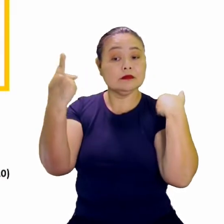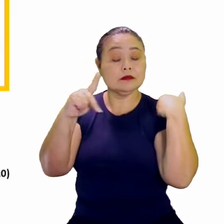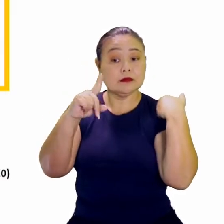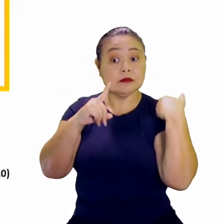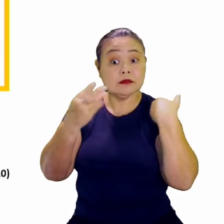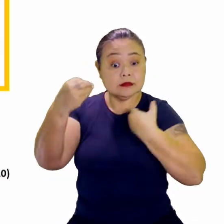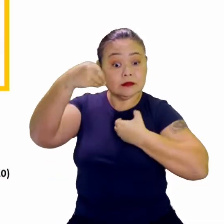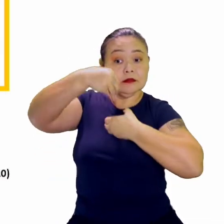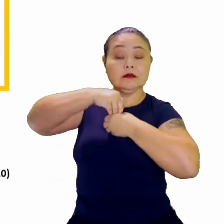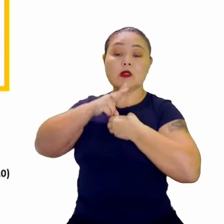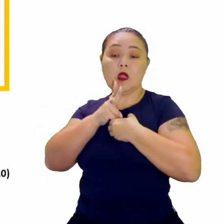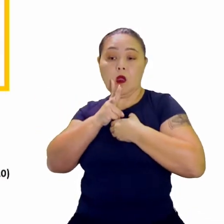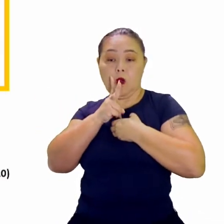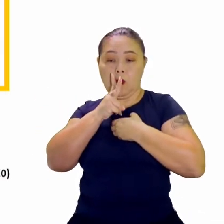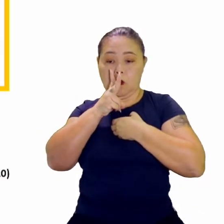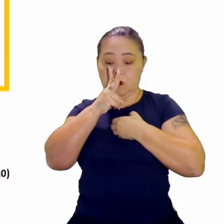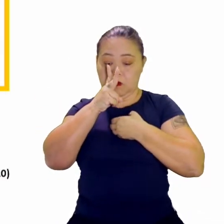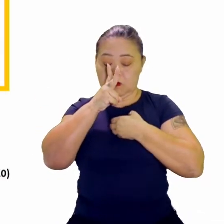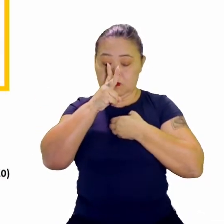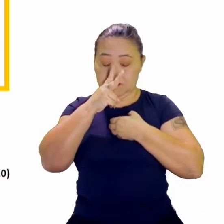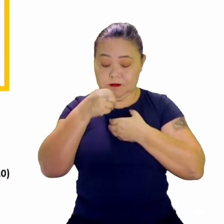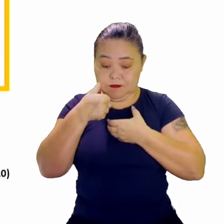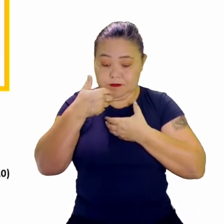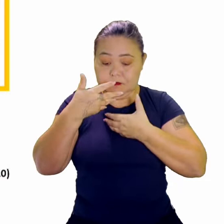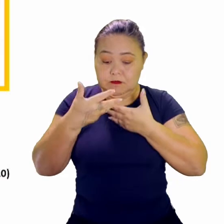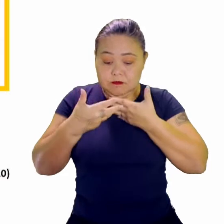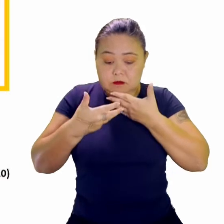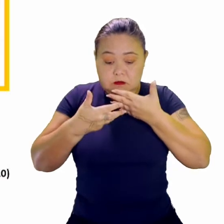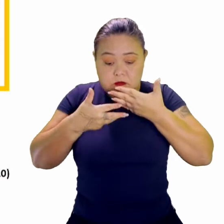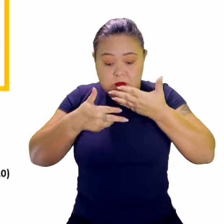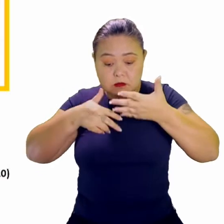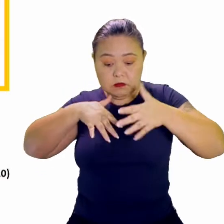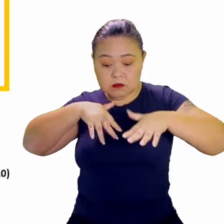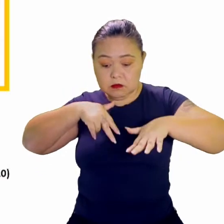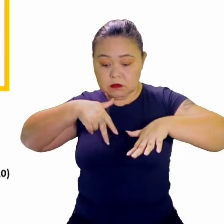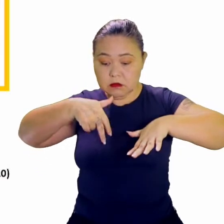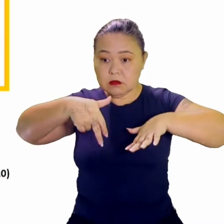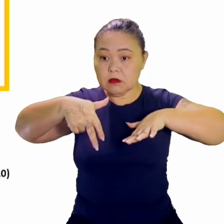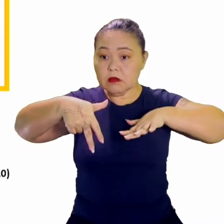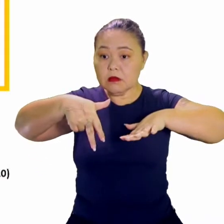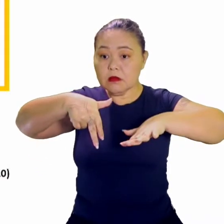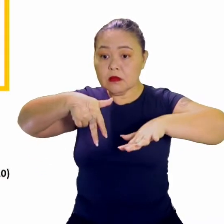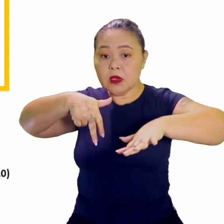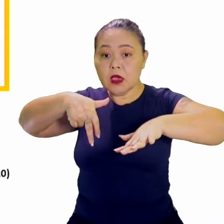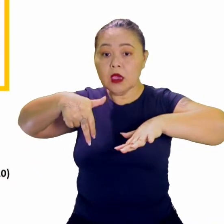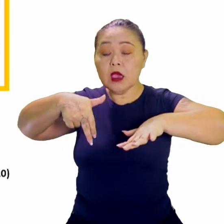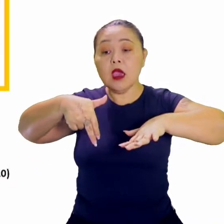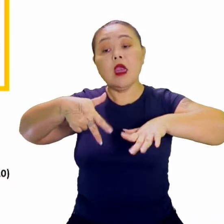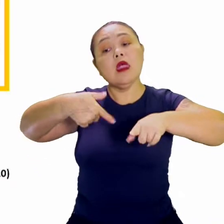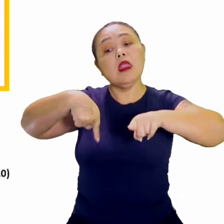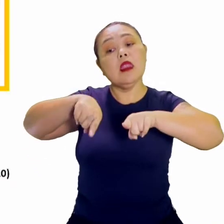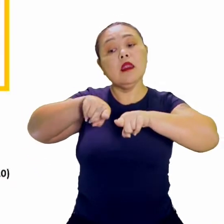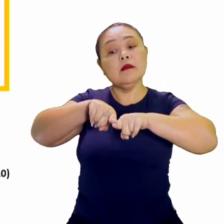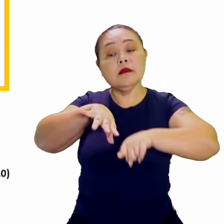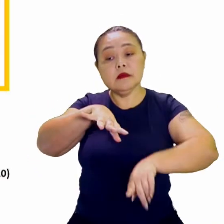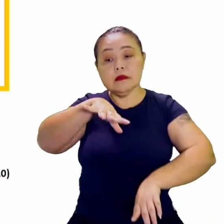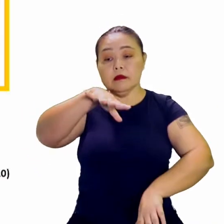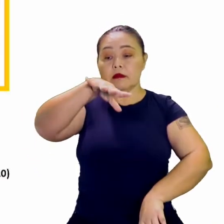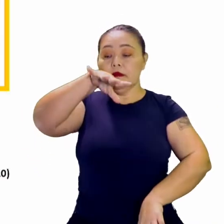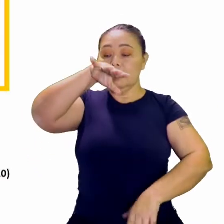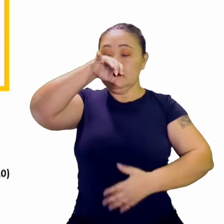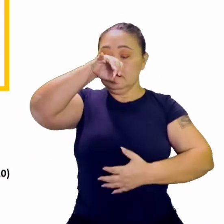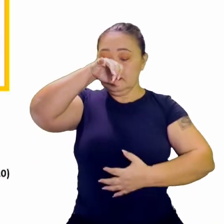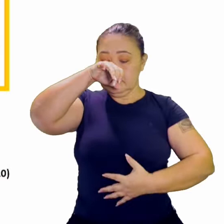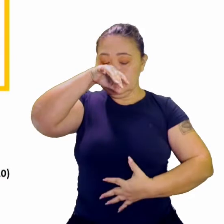e aí essa força vai te ajudar tanto na locomoção, quanto no processo de respiração. Então, a